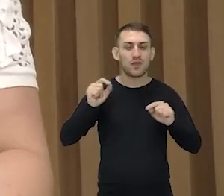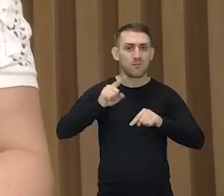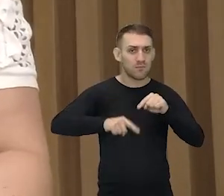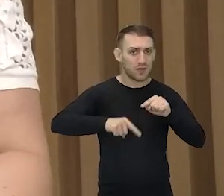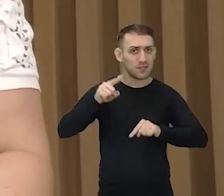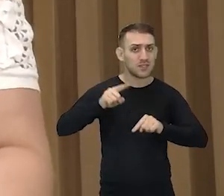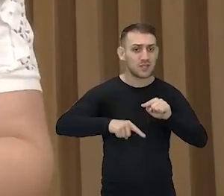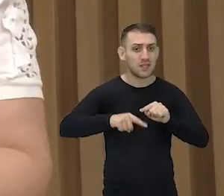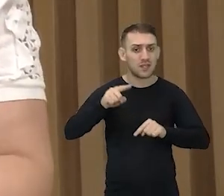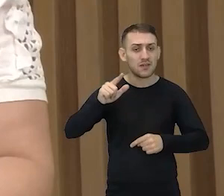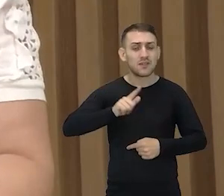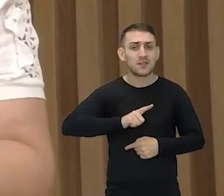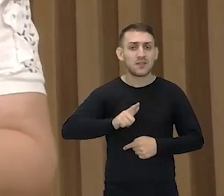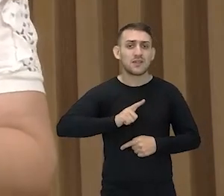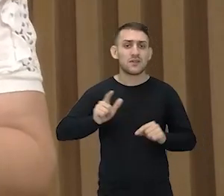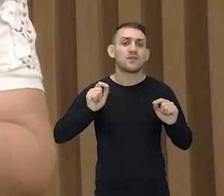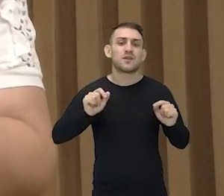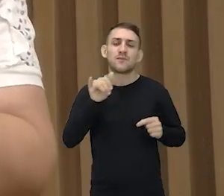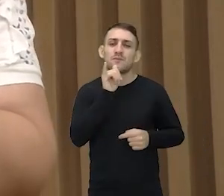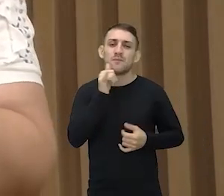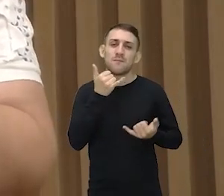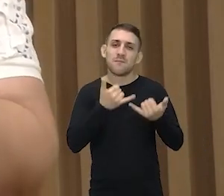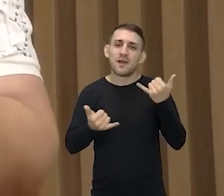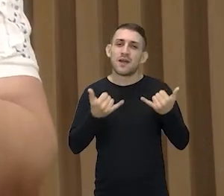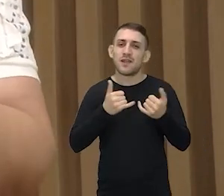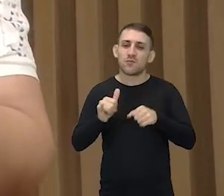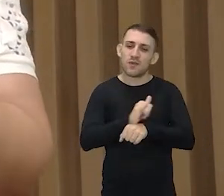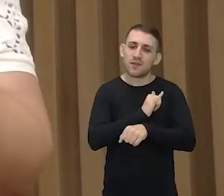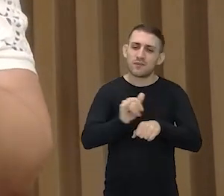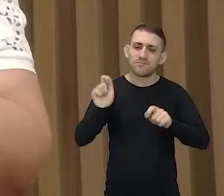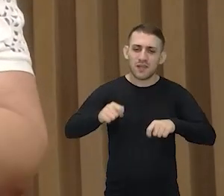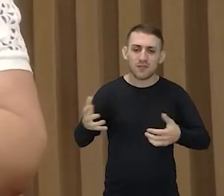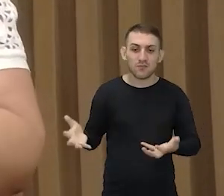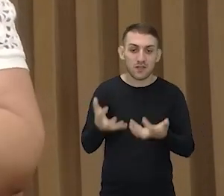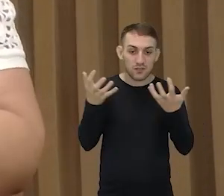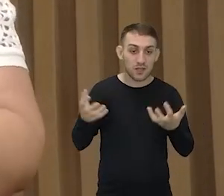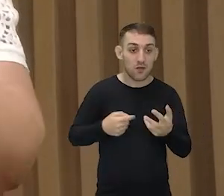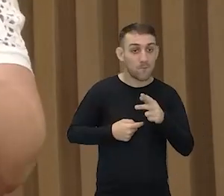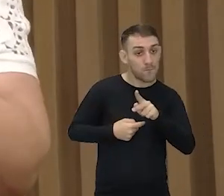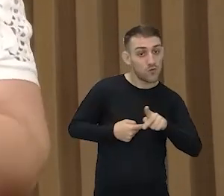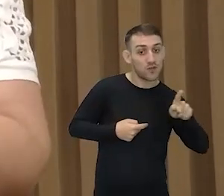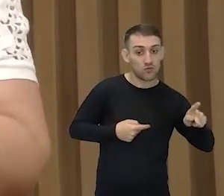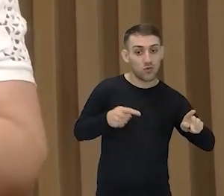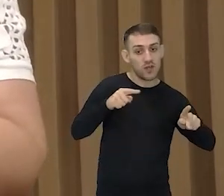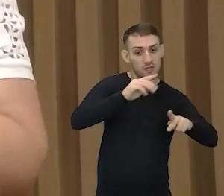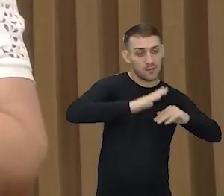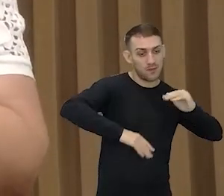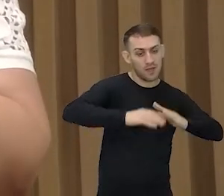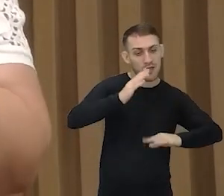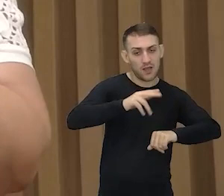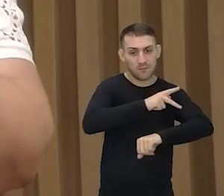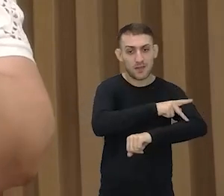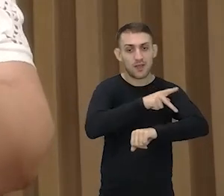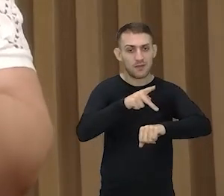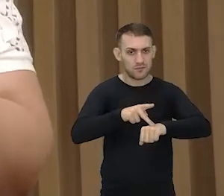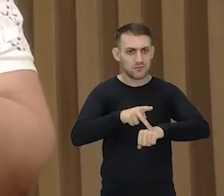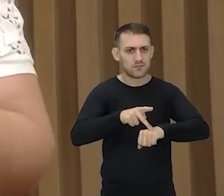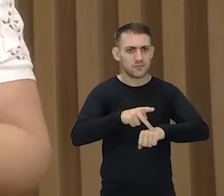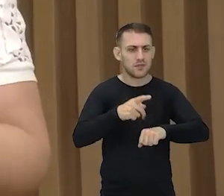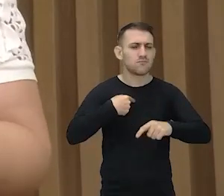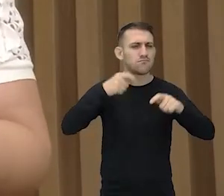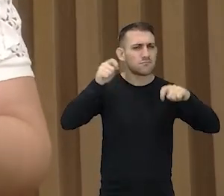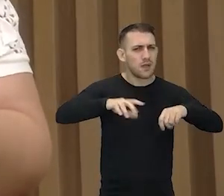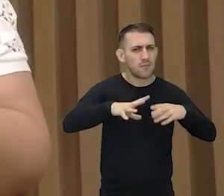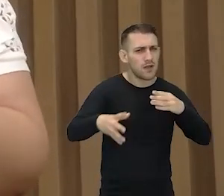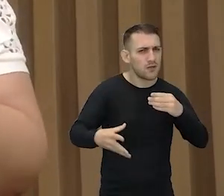material trazem isso assim como uma forma de inspirar tanto o professor na sua prática pedagógica, aquilo que eu posso